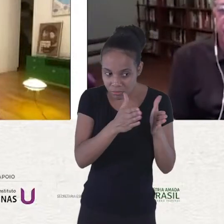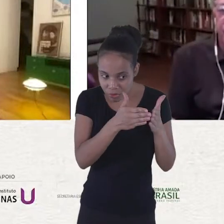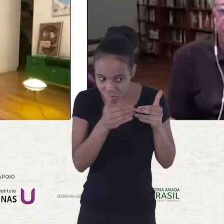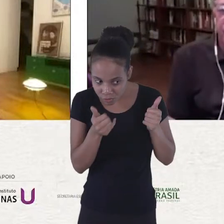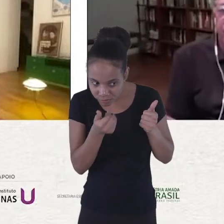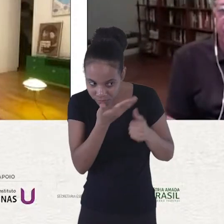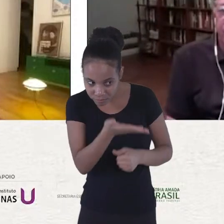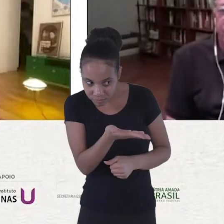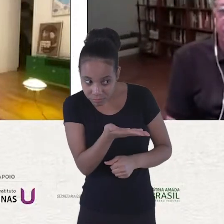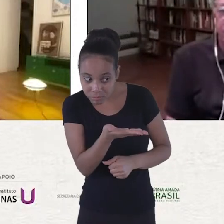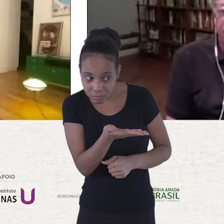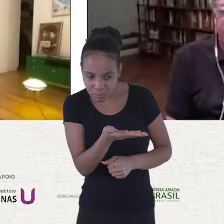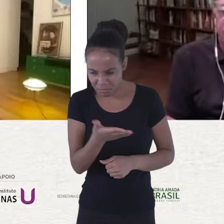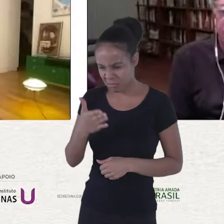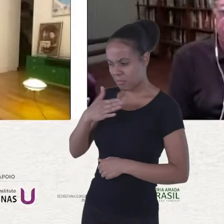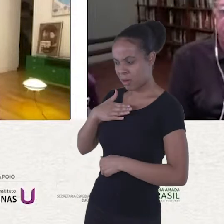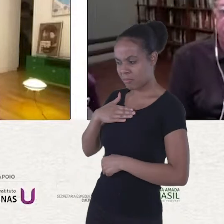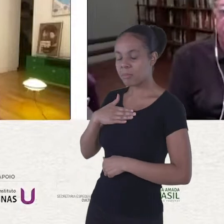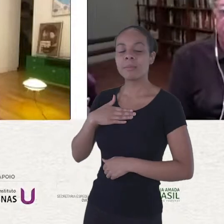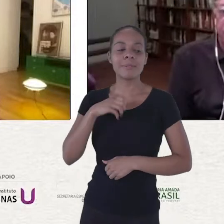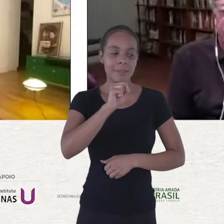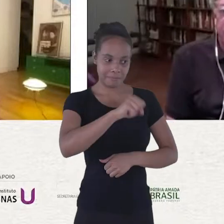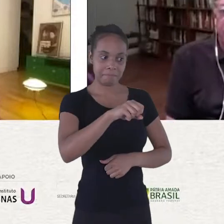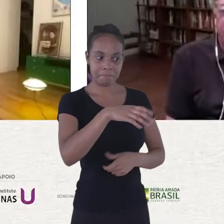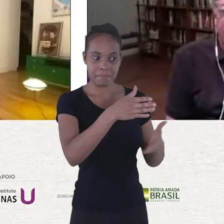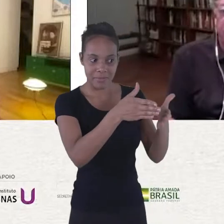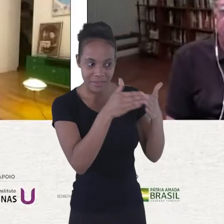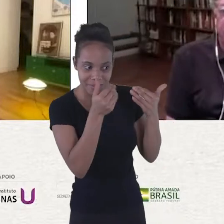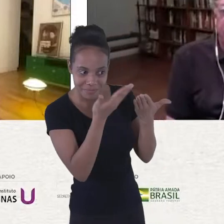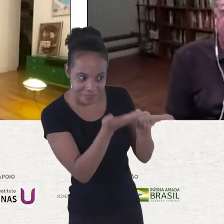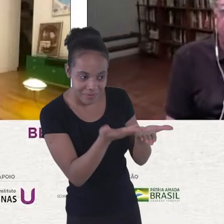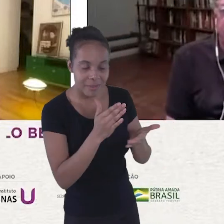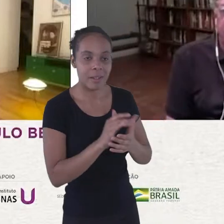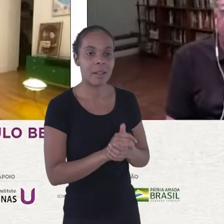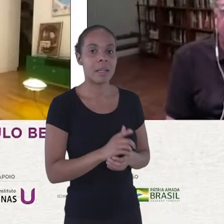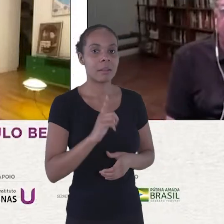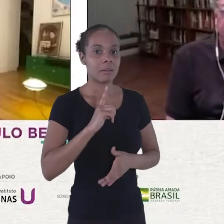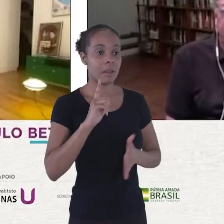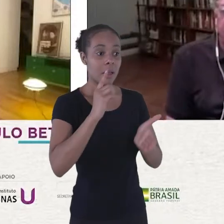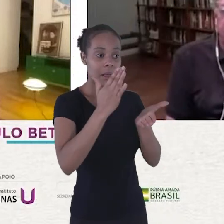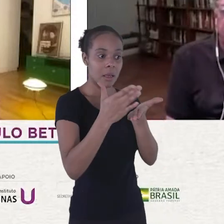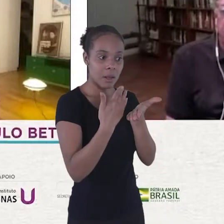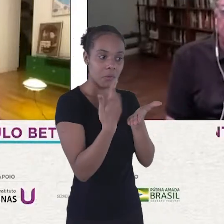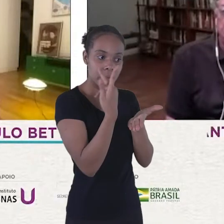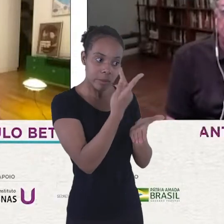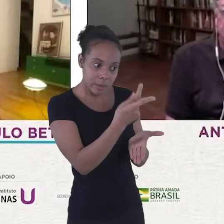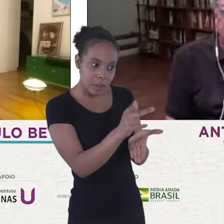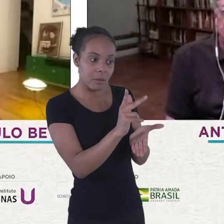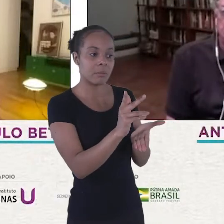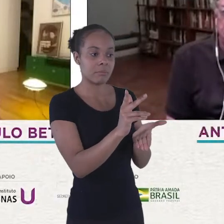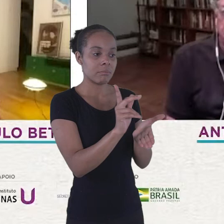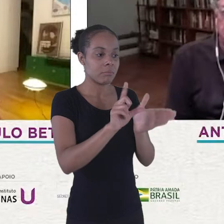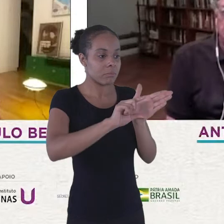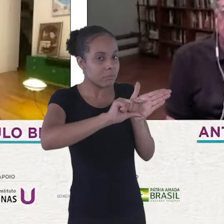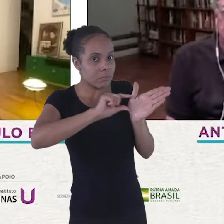tenho um trecho do seu livro que hoje, que se comemora... Enfim,